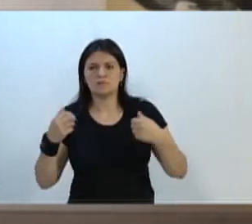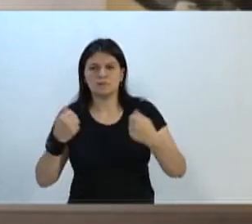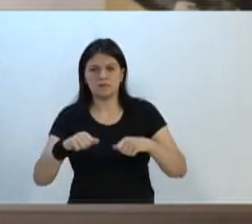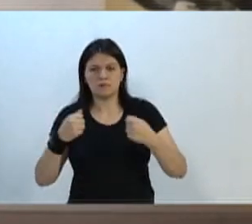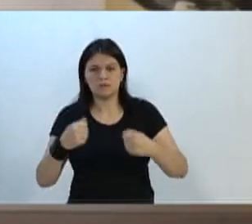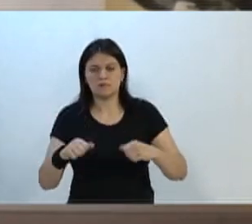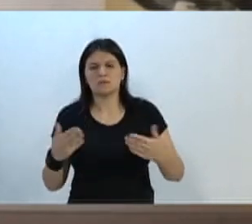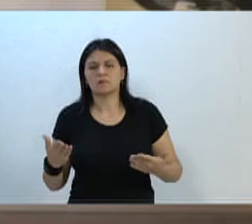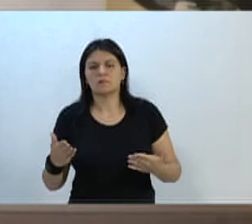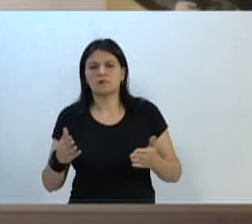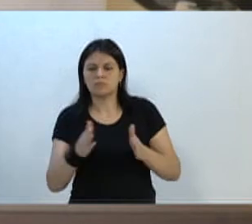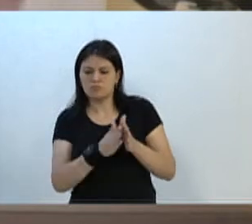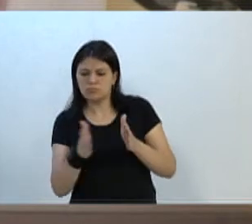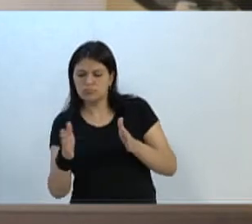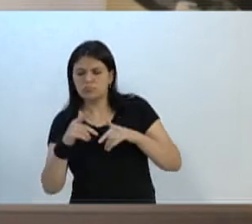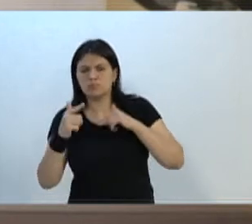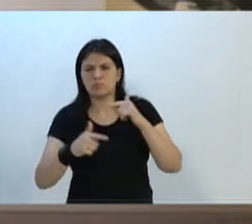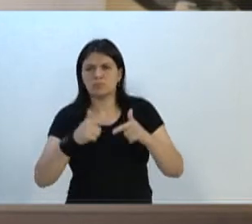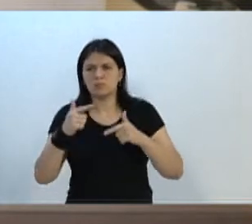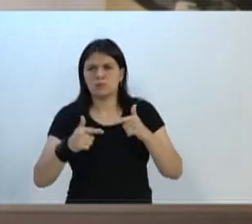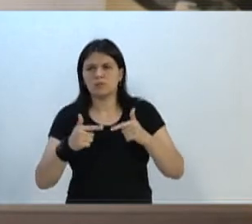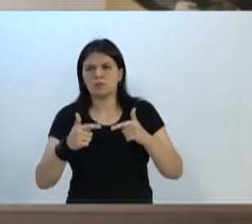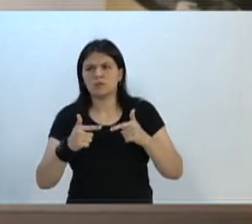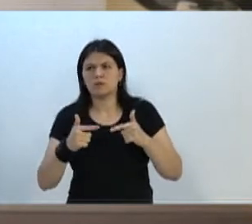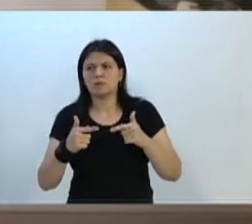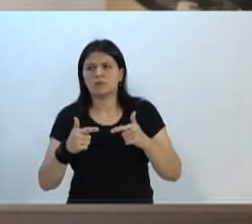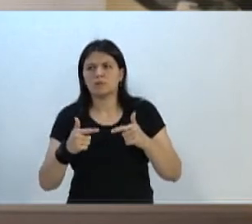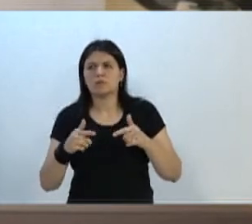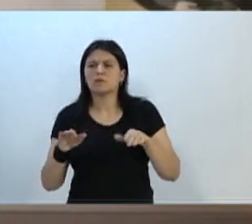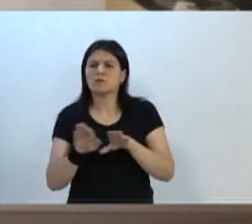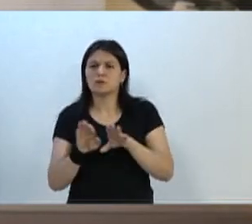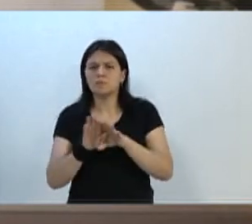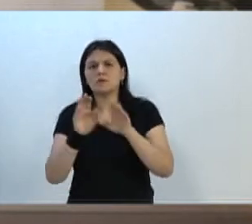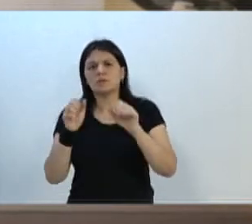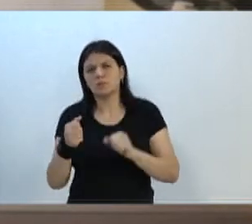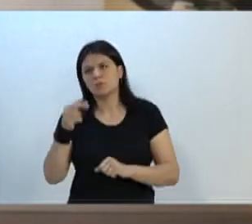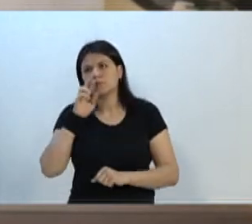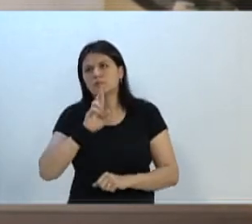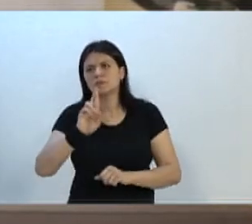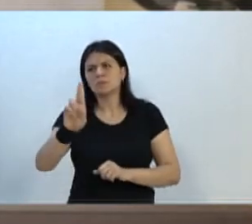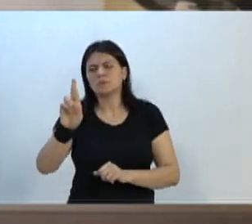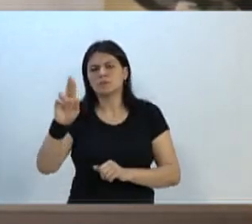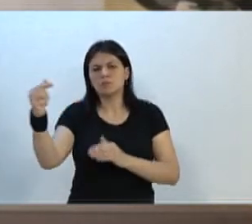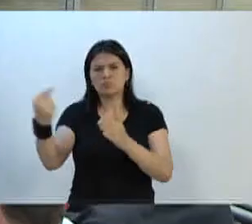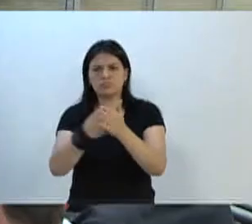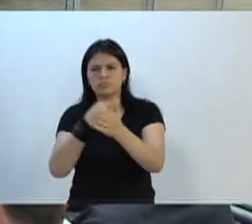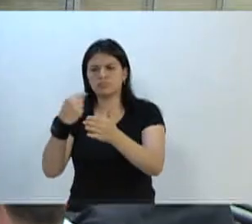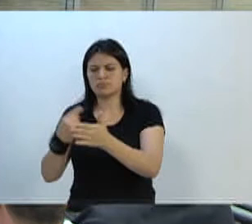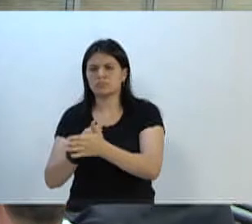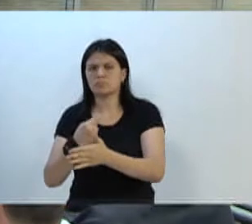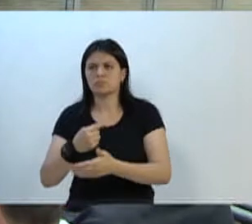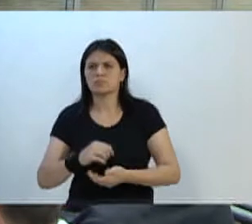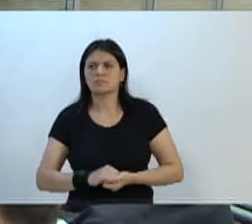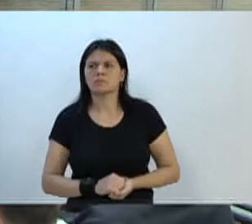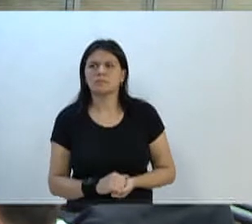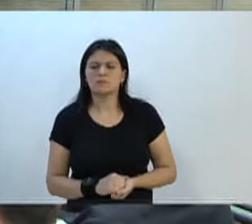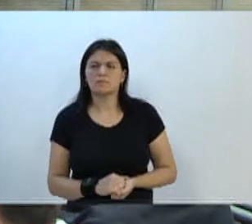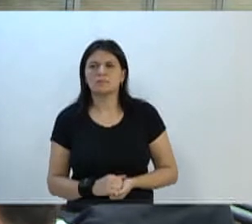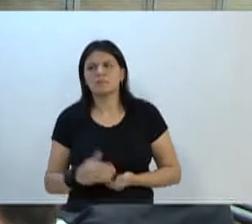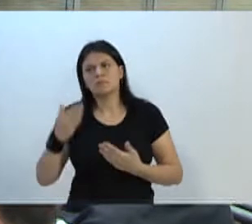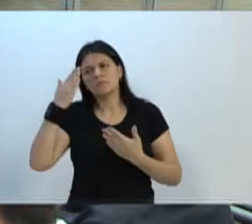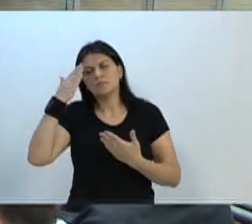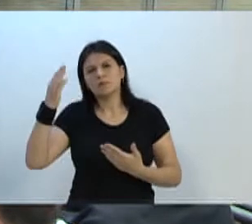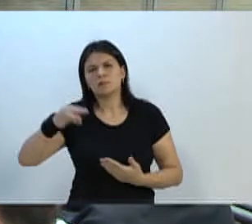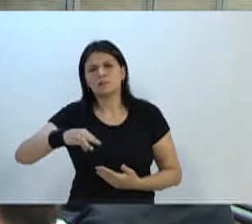durante esse tempo e na medida da Necessidade também posso responder outros questionamentos obrigado